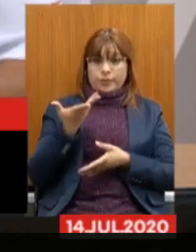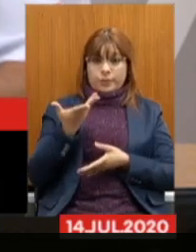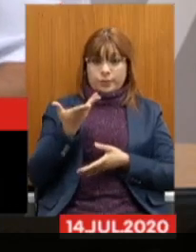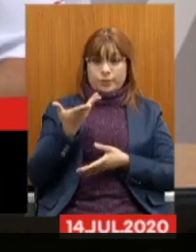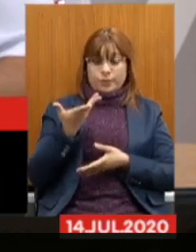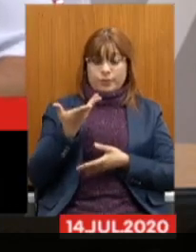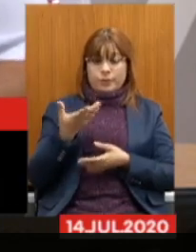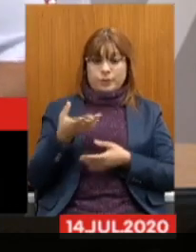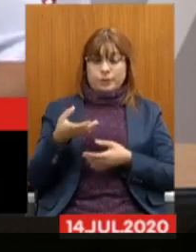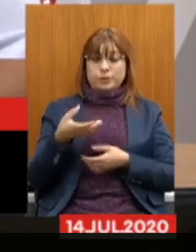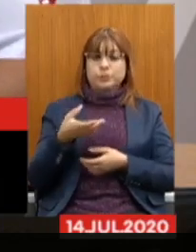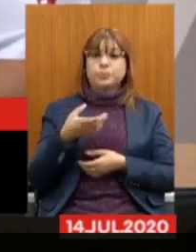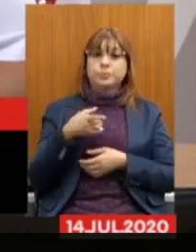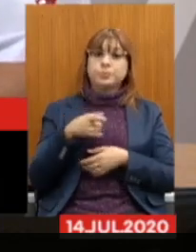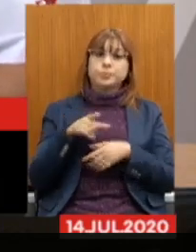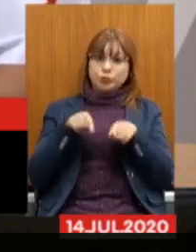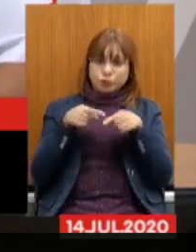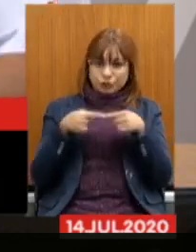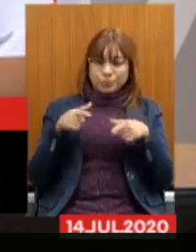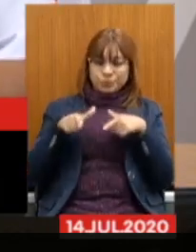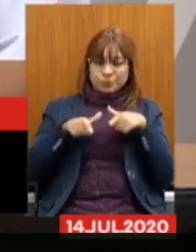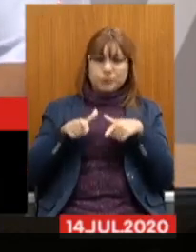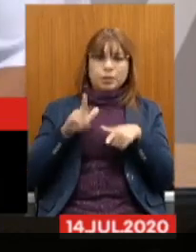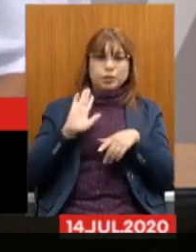que vem se adoecendo há anos e anos,